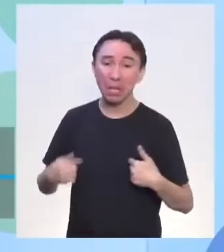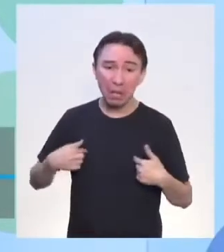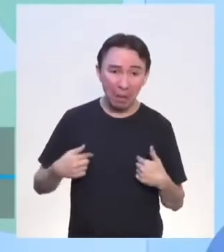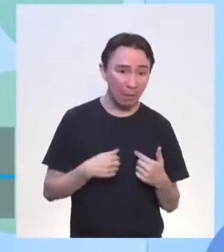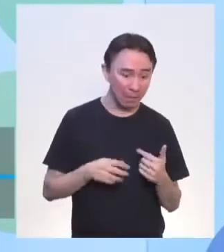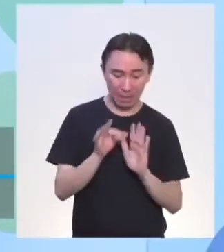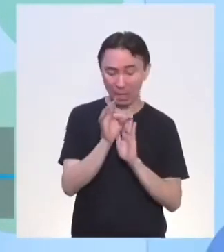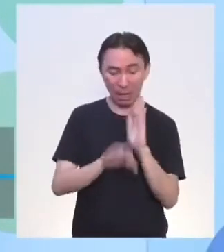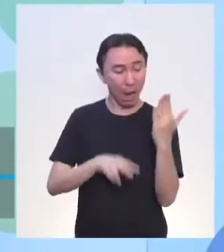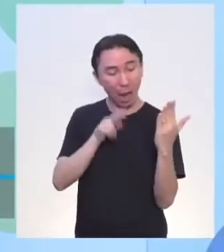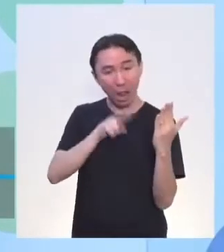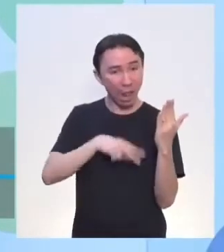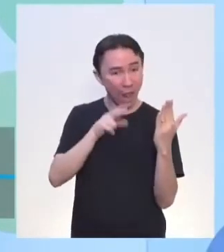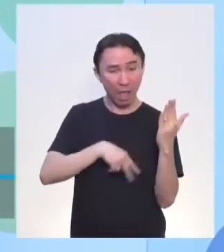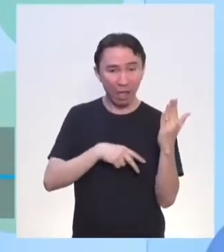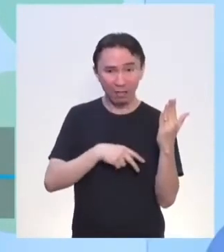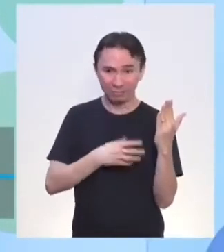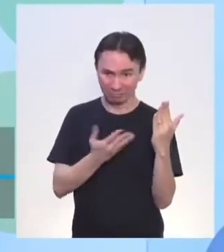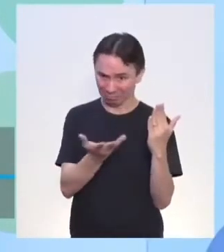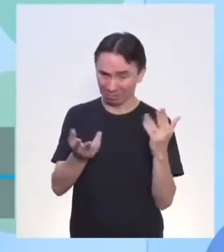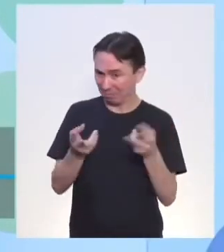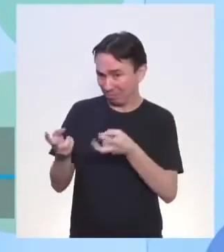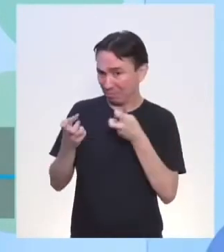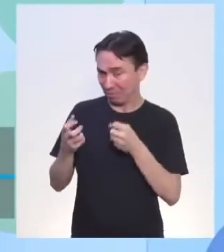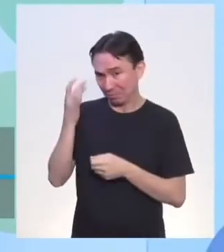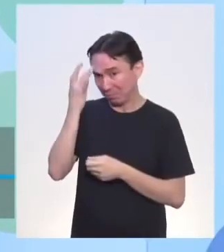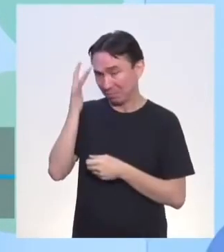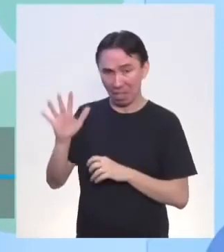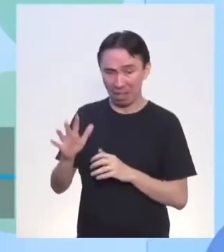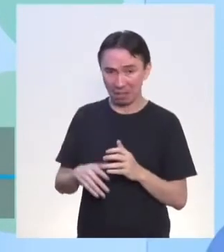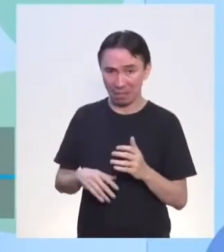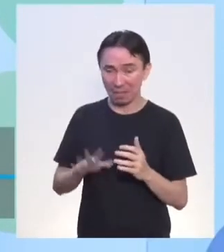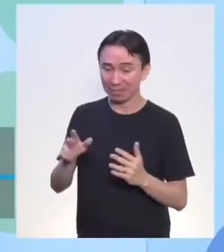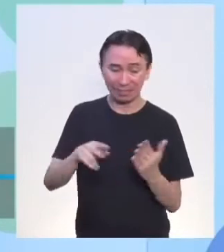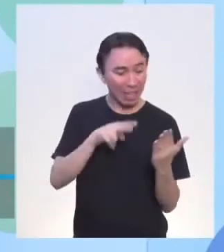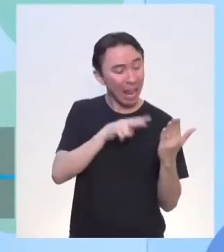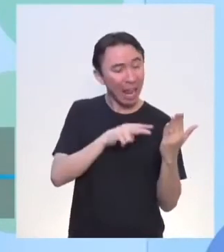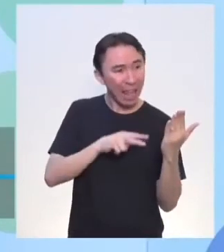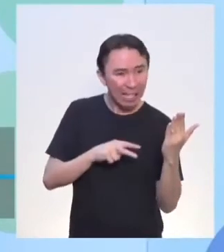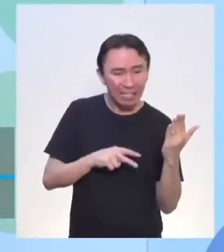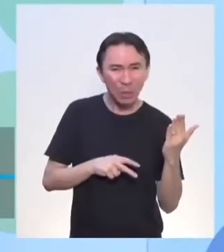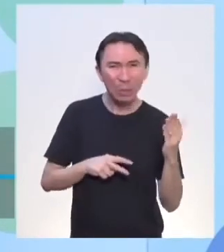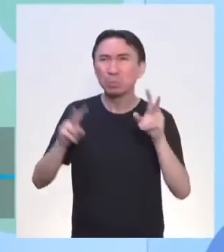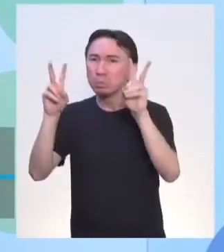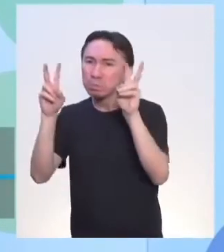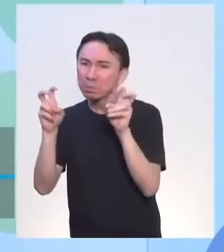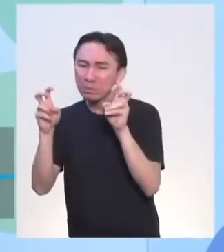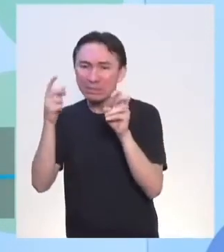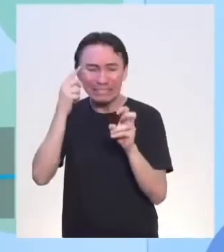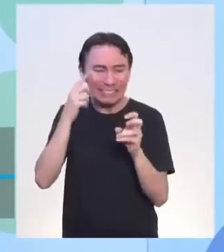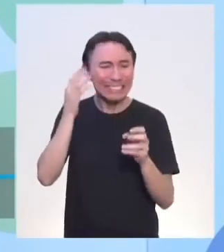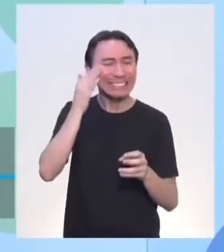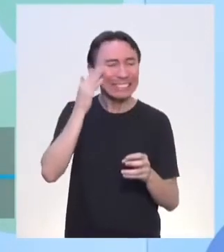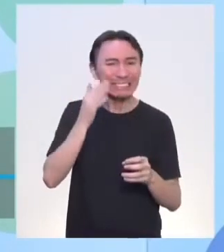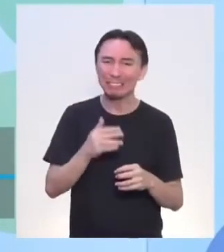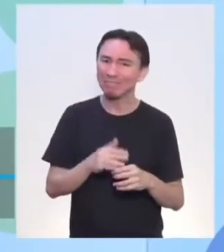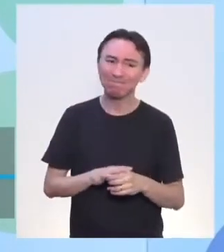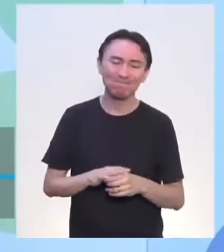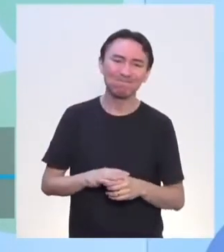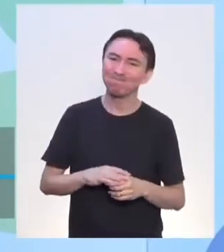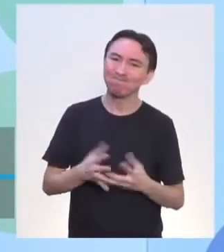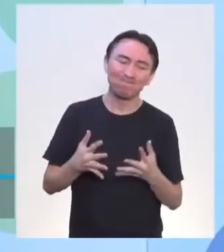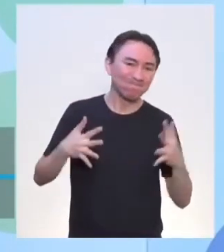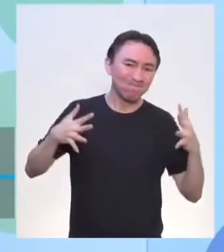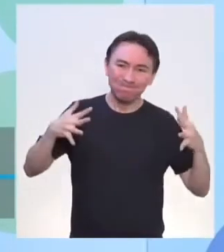texto, eu não sei qual foi a sua percepção, eu não ia conseguir entender direito o assunto ou qual o caminho de argumentos que o